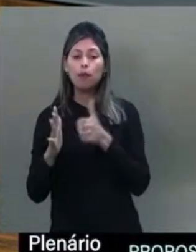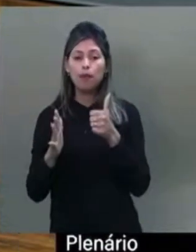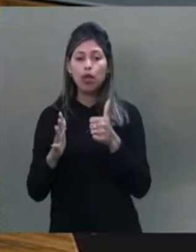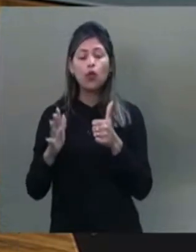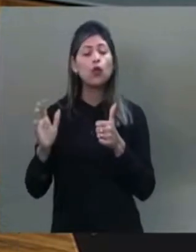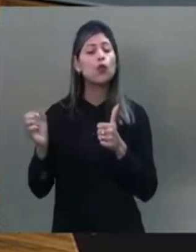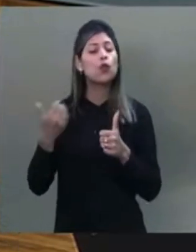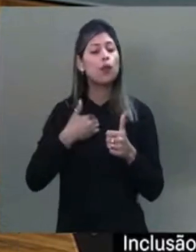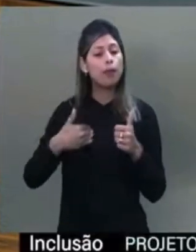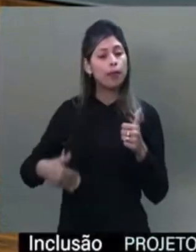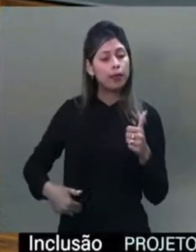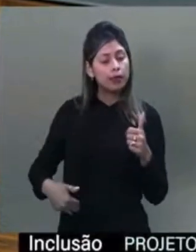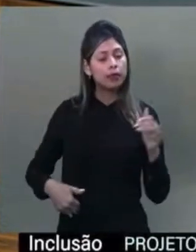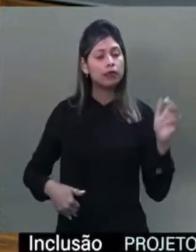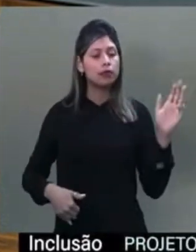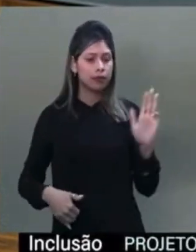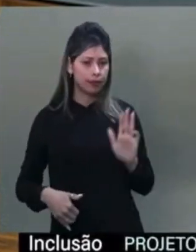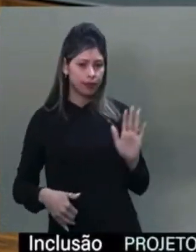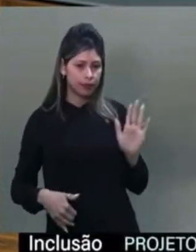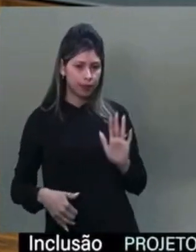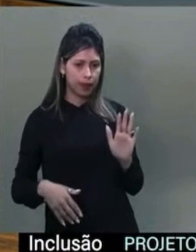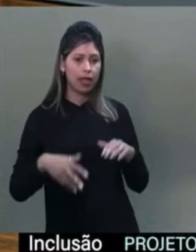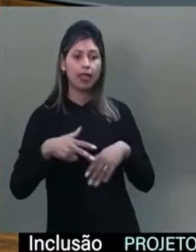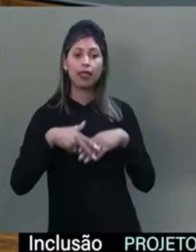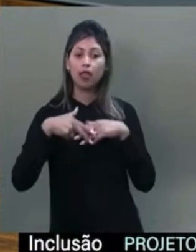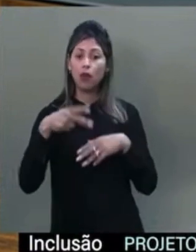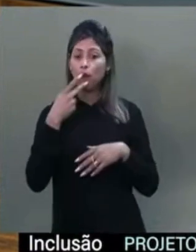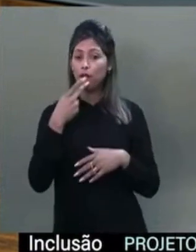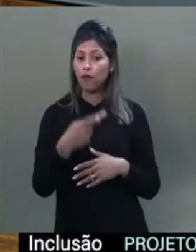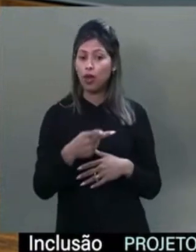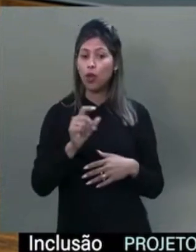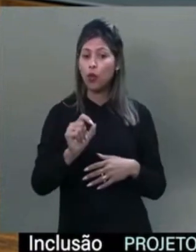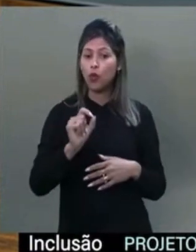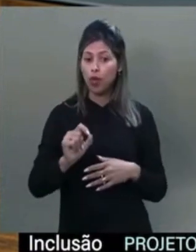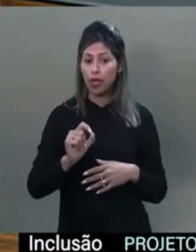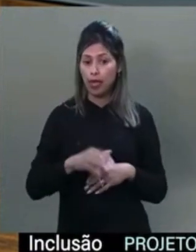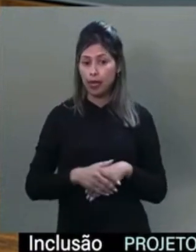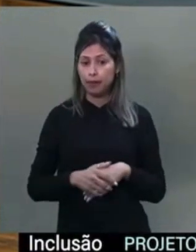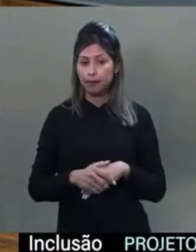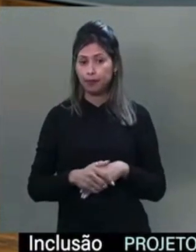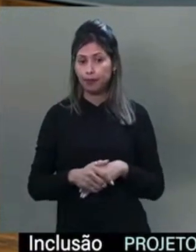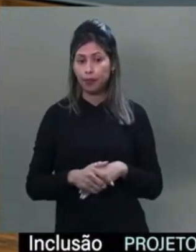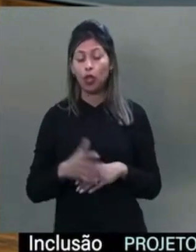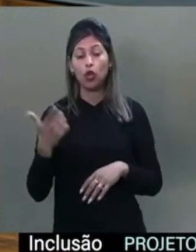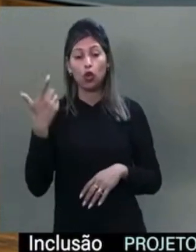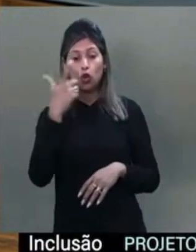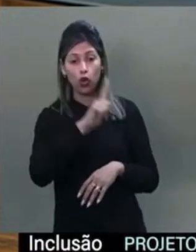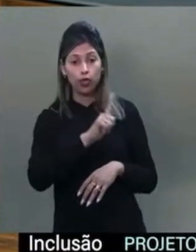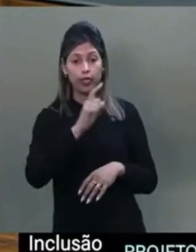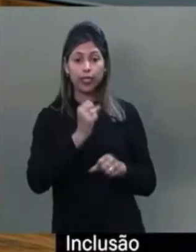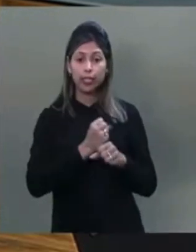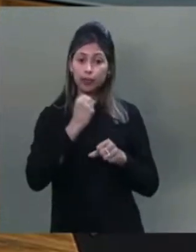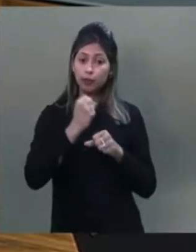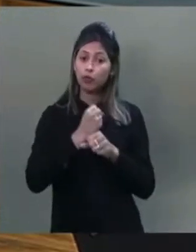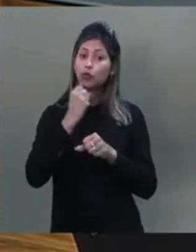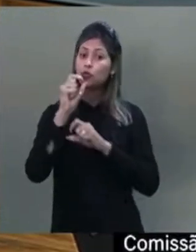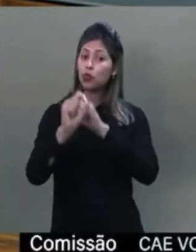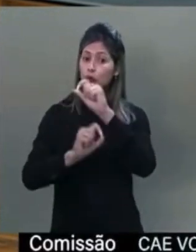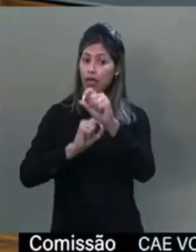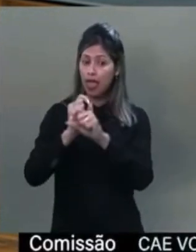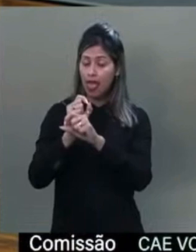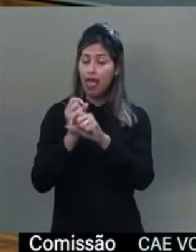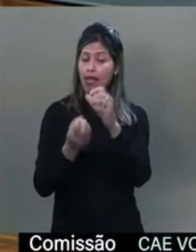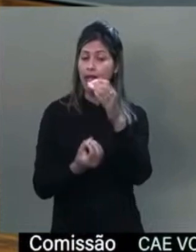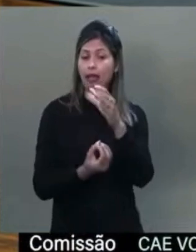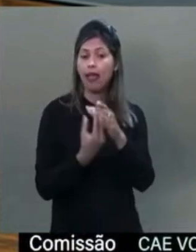Eu quero dizer que foi no governo do presidente Lula que nós construímos uma das maiores, se não a maior